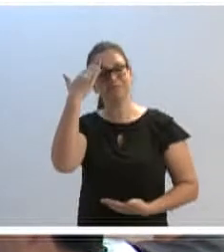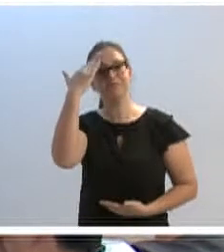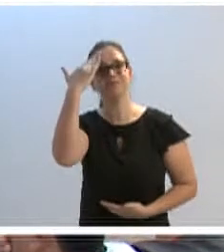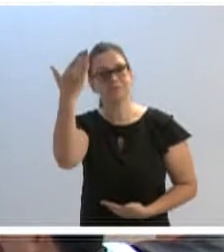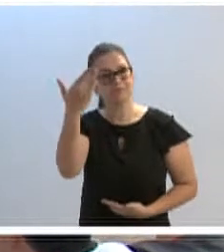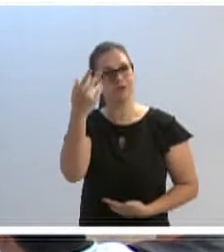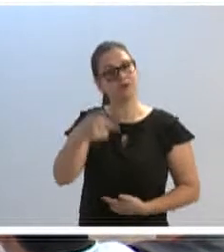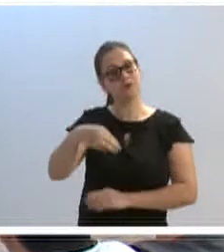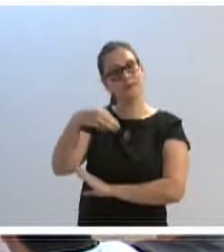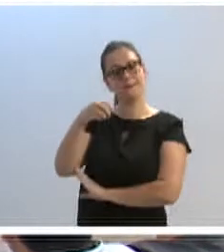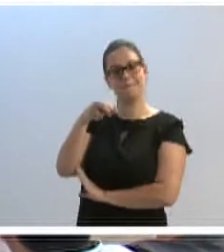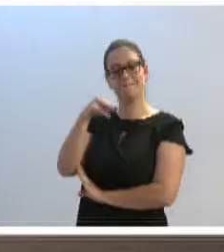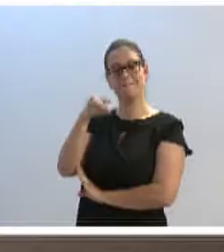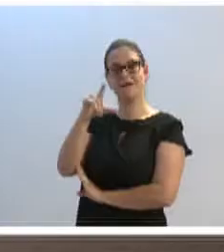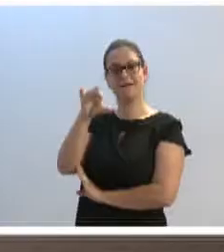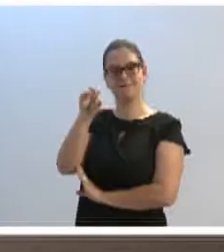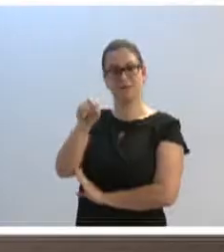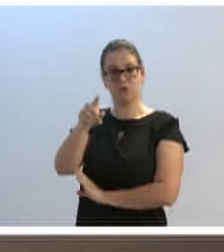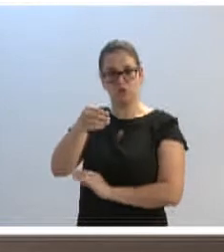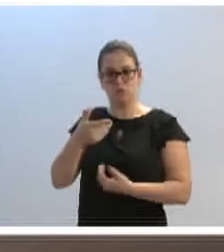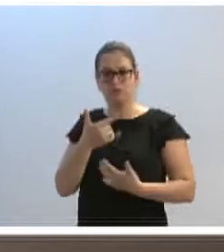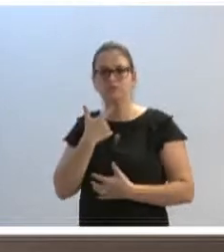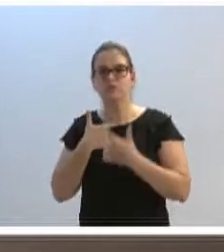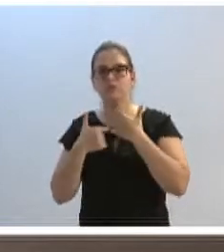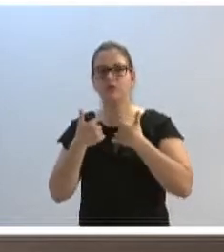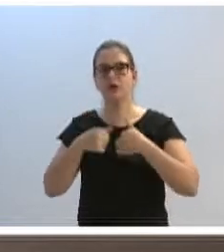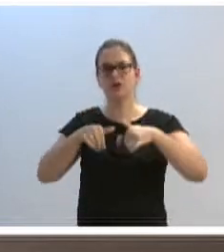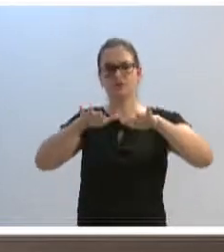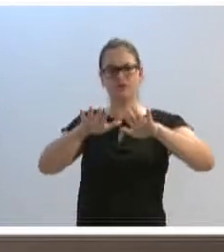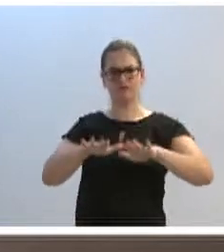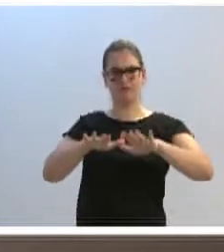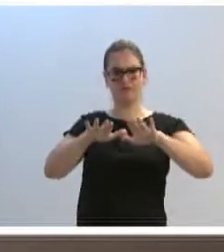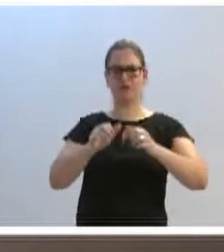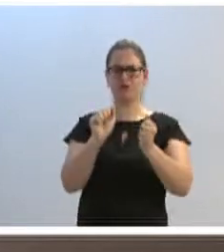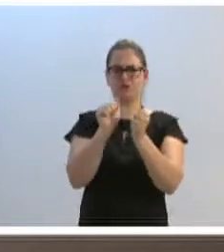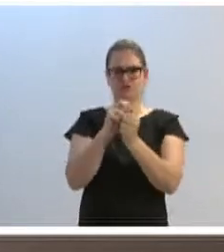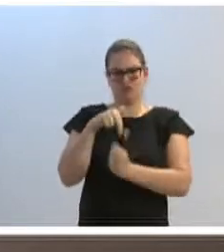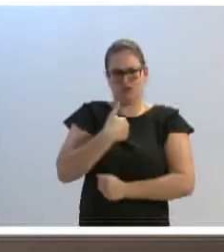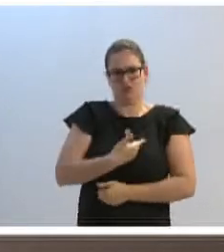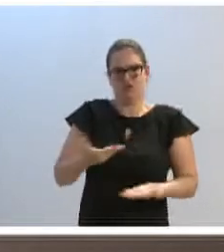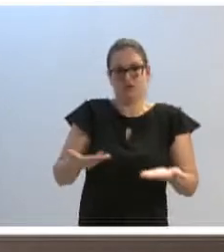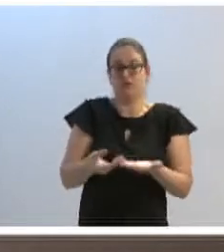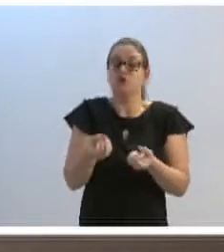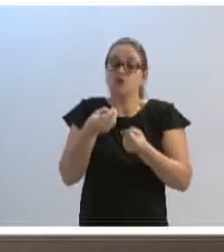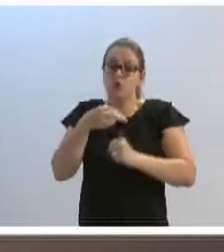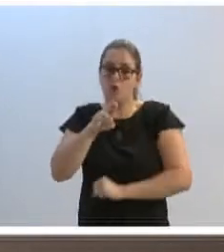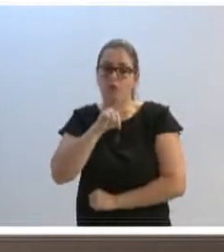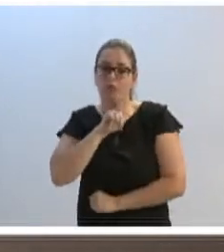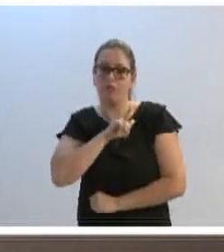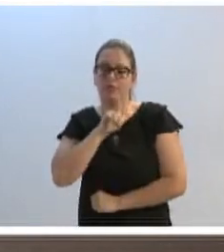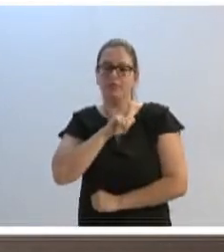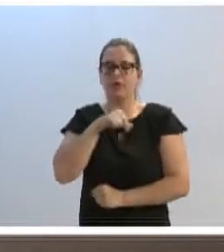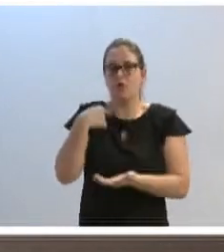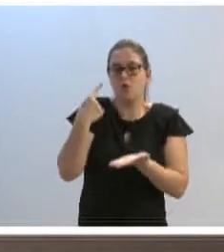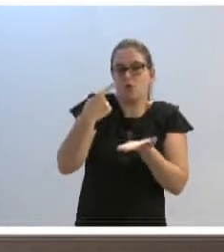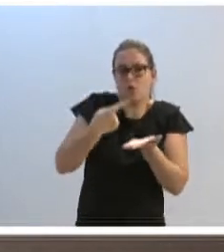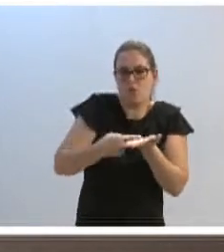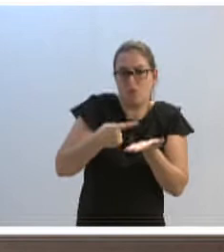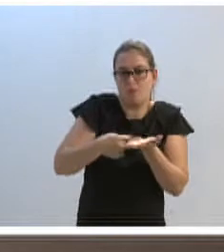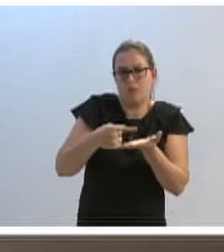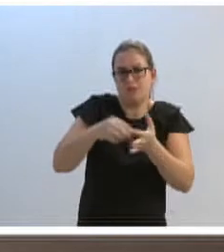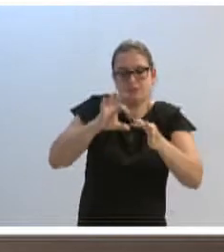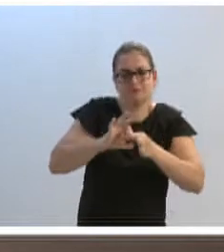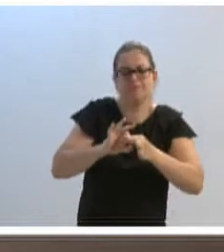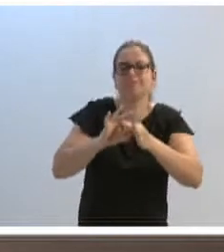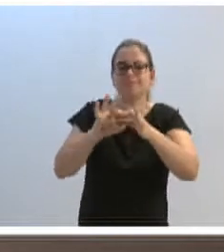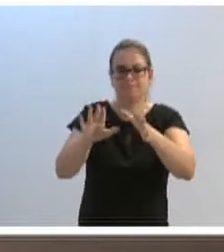Obrigado, senhor Marcelo. Se o senhor assim desejar, pode permanecer conosco aqui, ou, caso queira ficar, cumprir a agenda, está